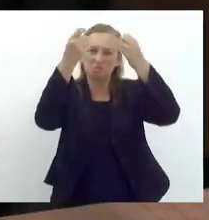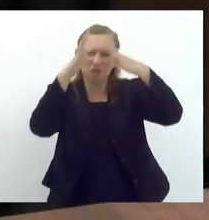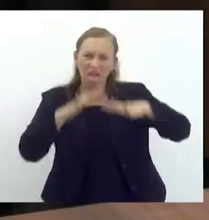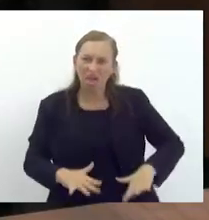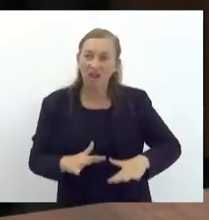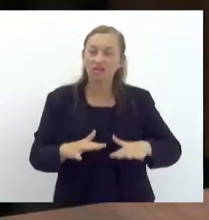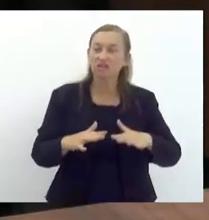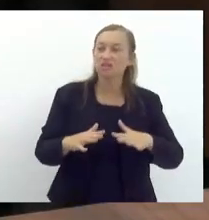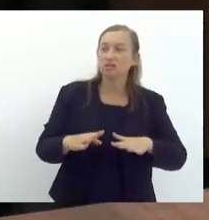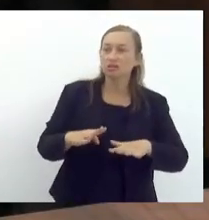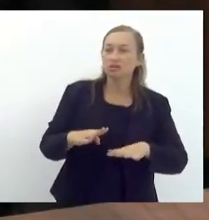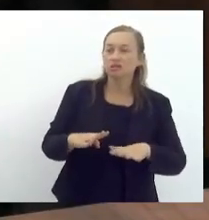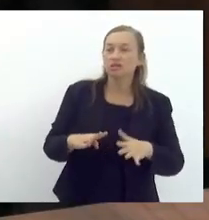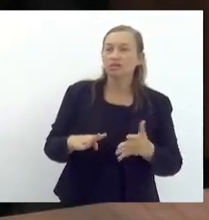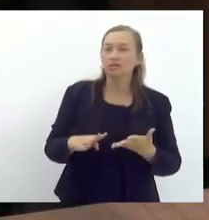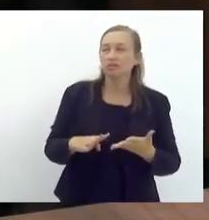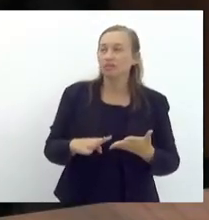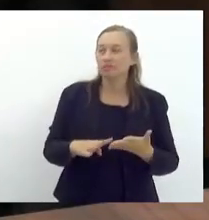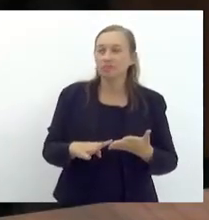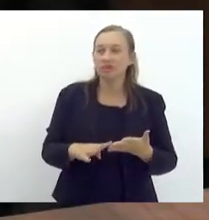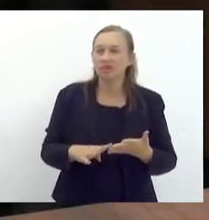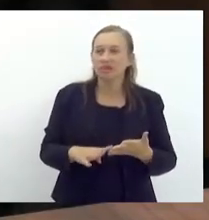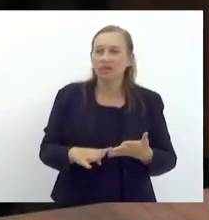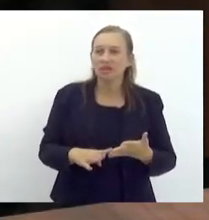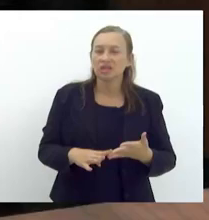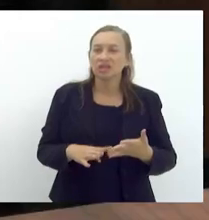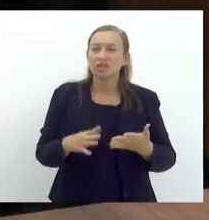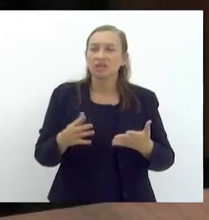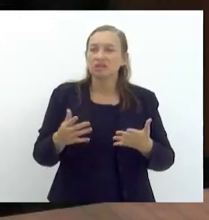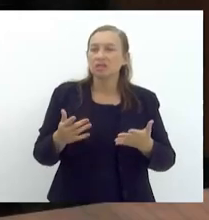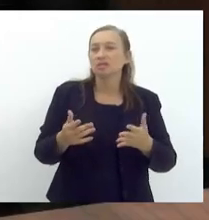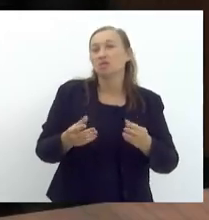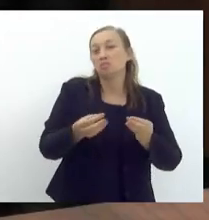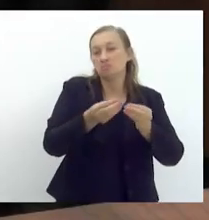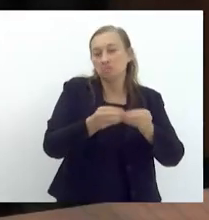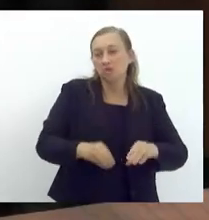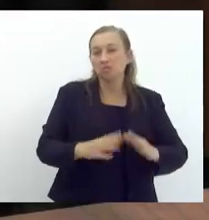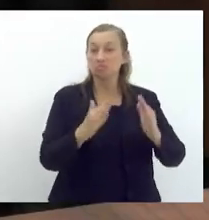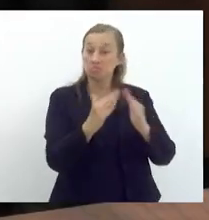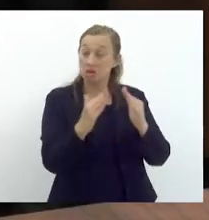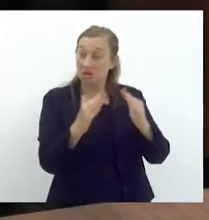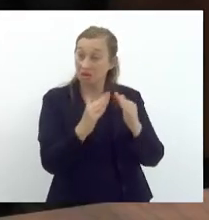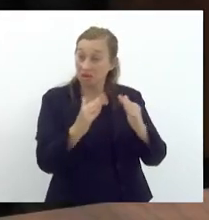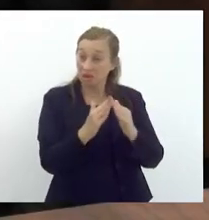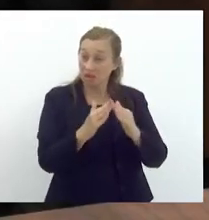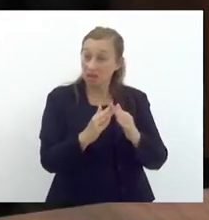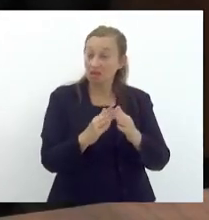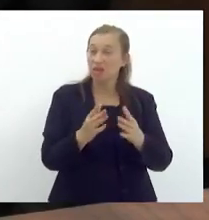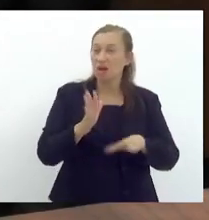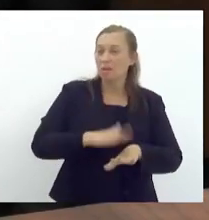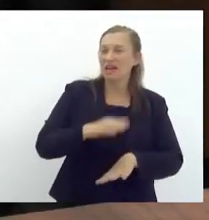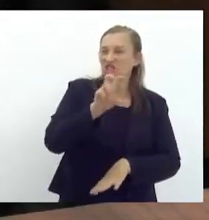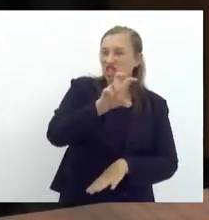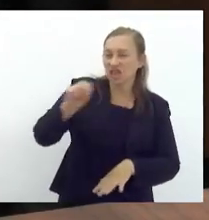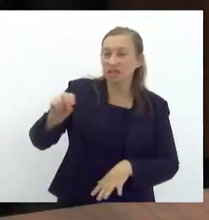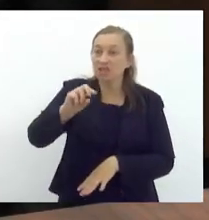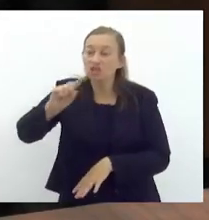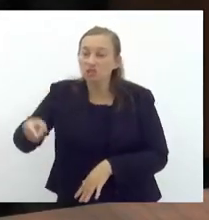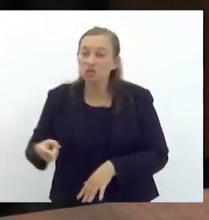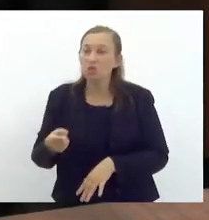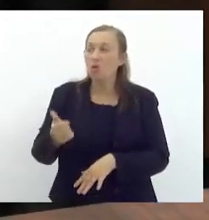um dos seus elementos as condições precárias de moradia da nossa população temos mais de 500 mil